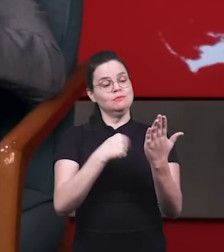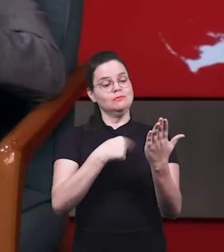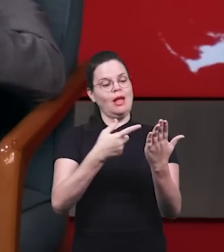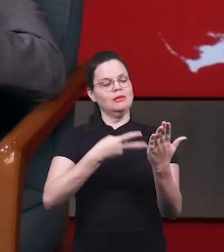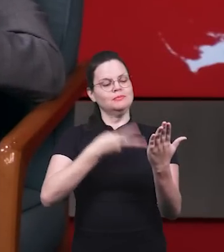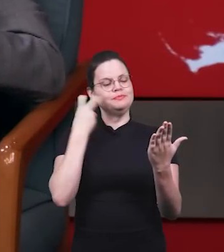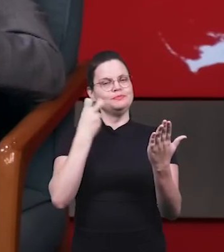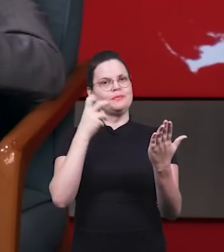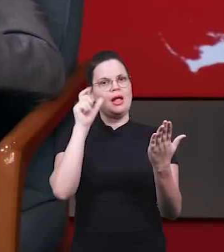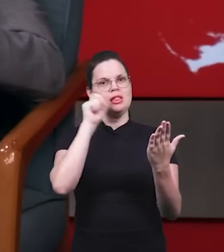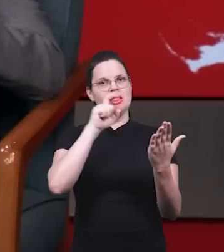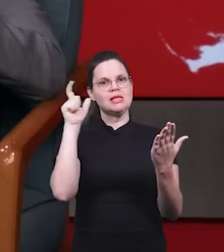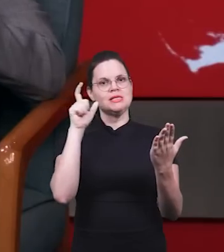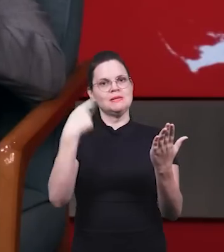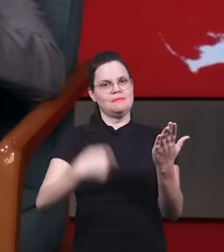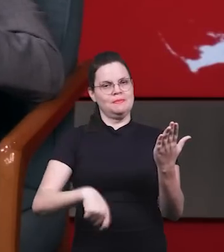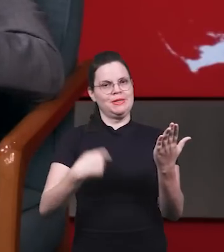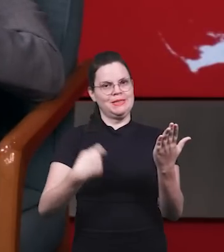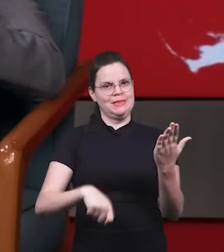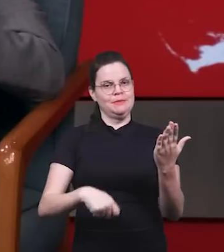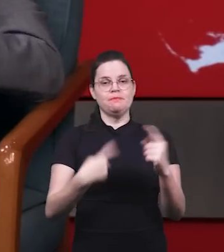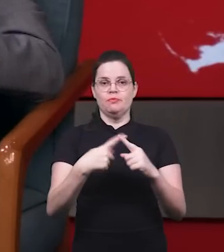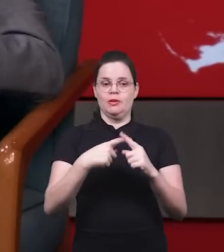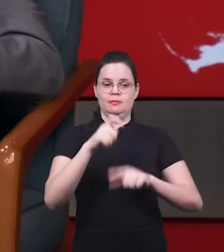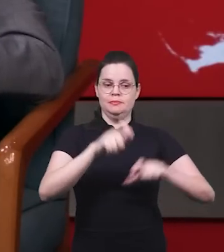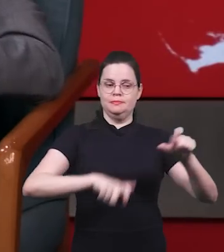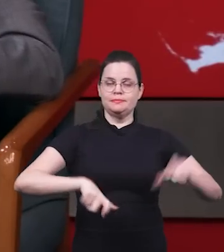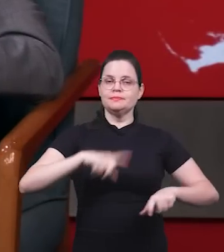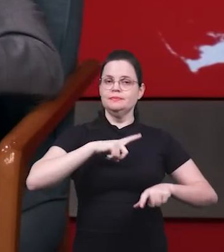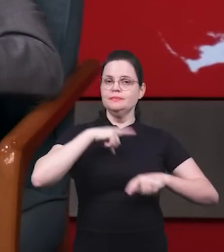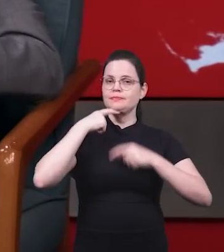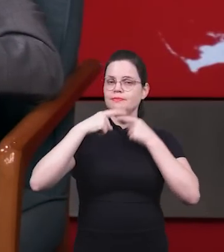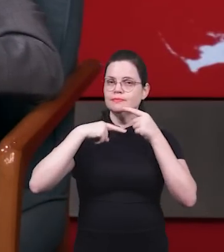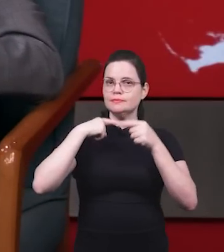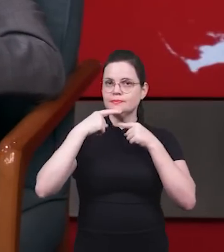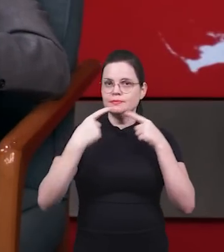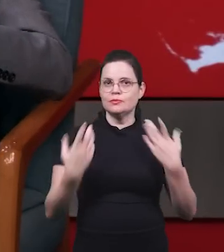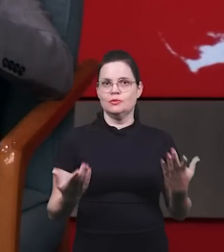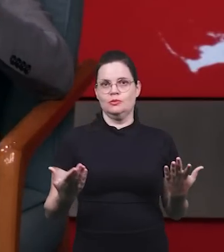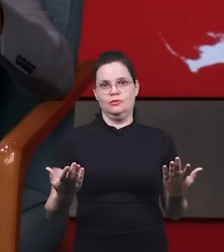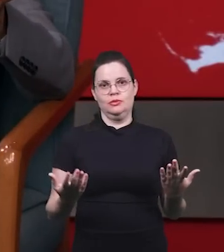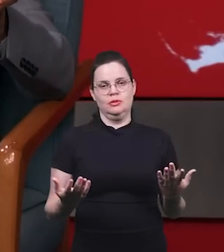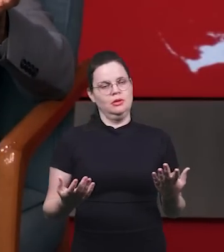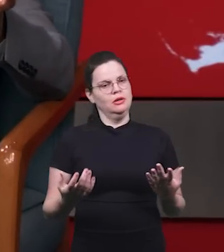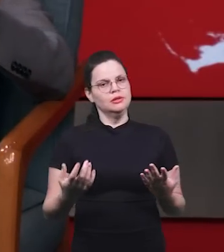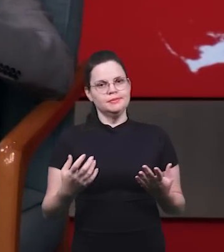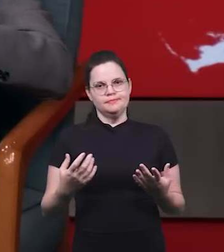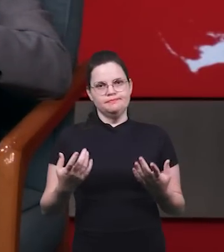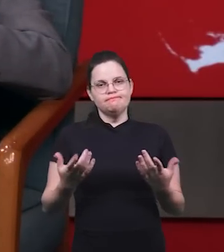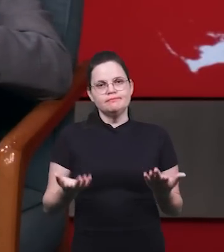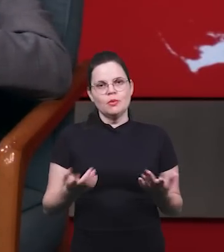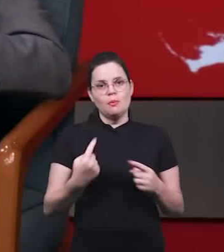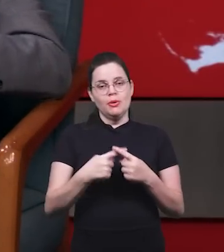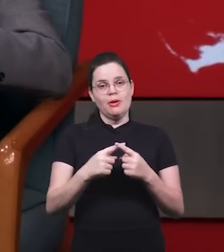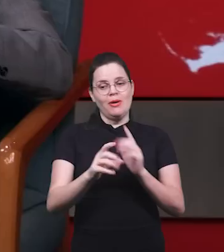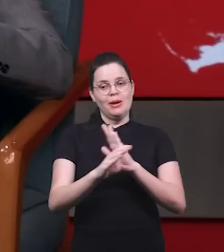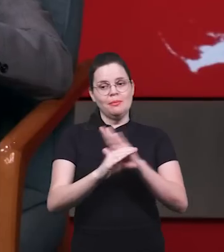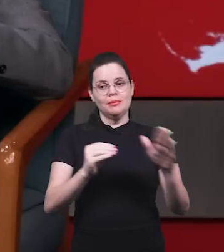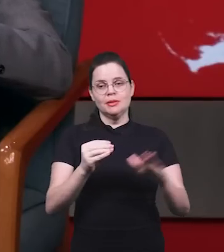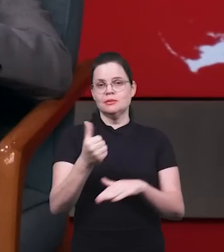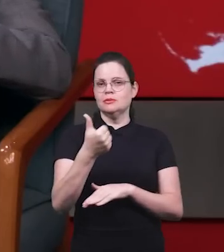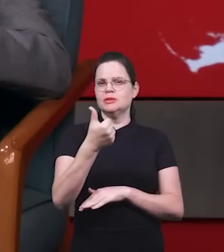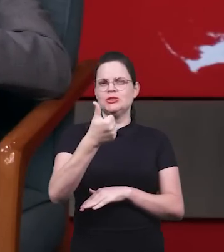dias de hoje, para as dúvidas que existem? Eu acho que não deveria nem haver essa dúvida,